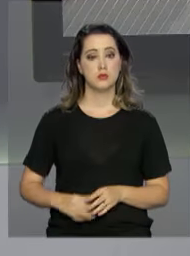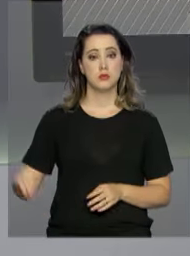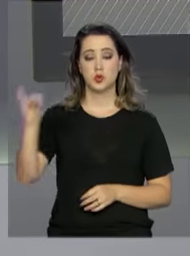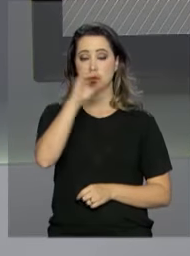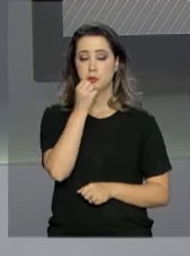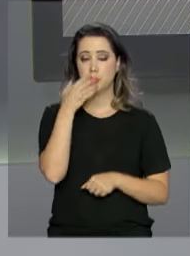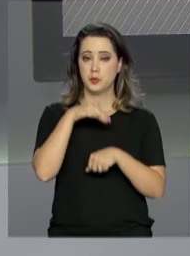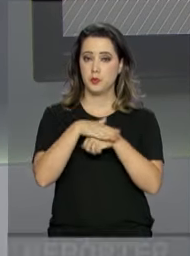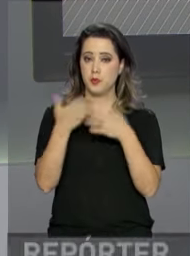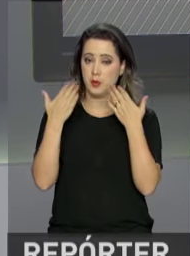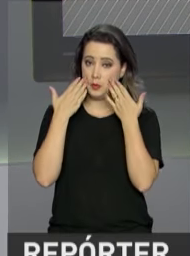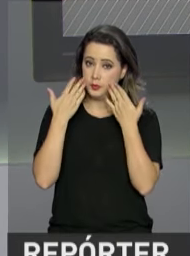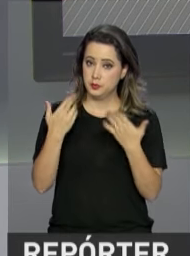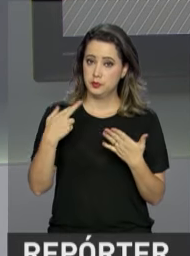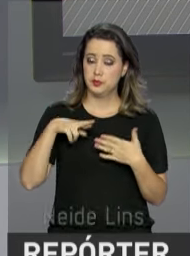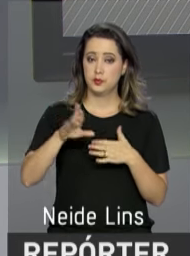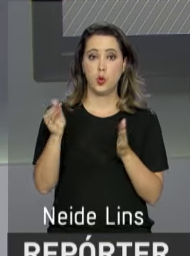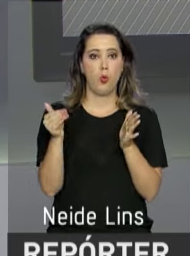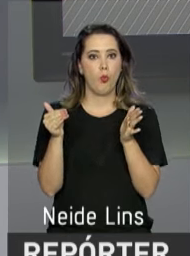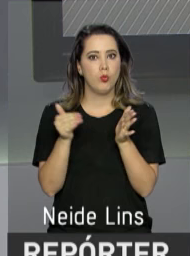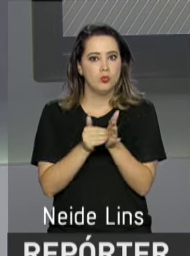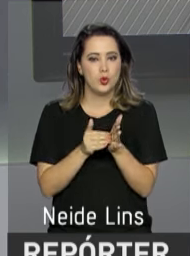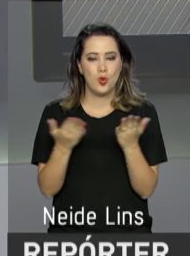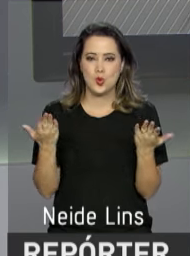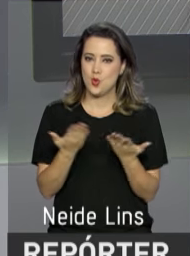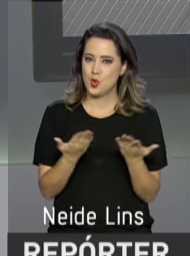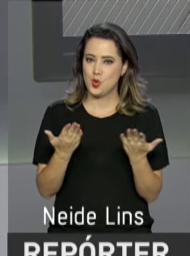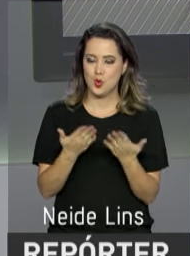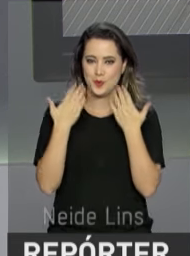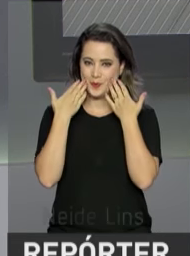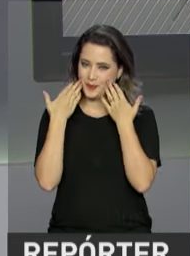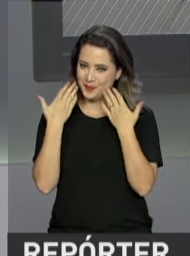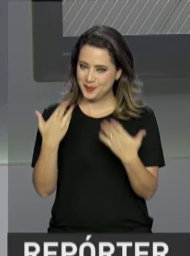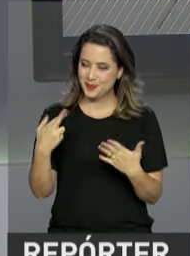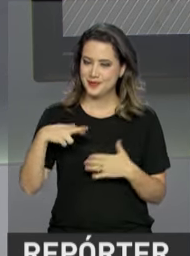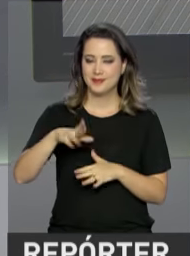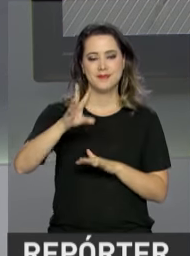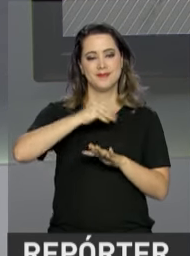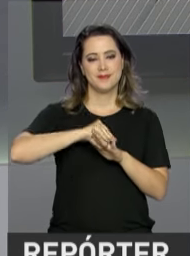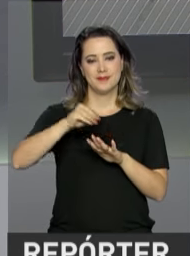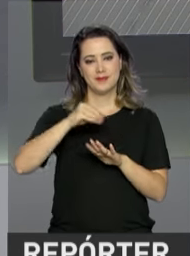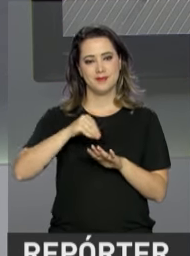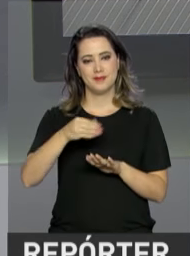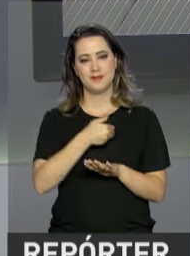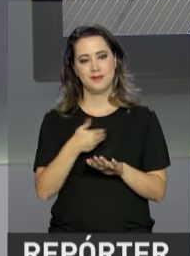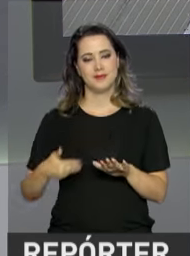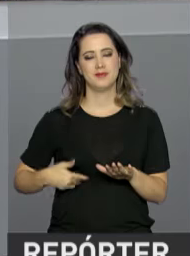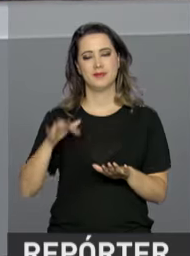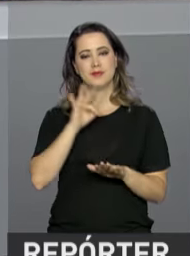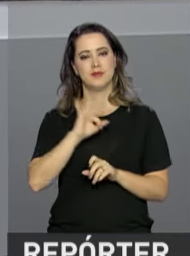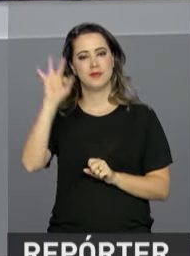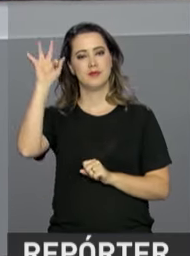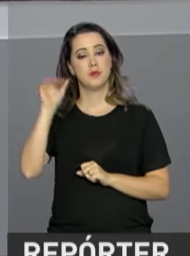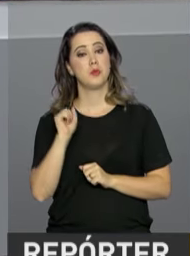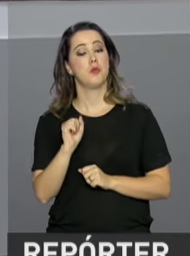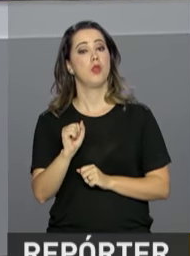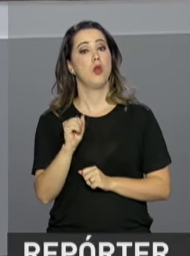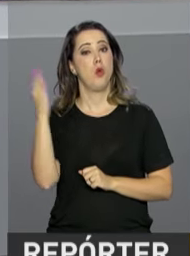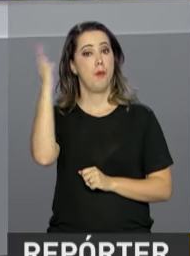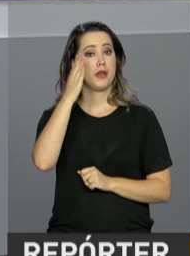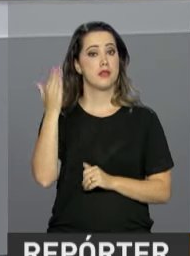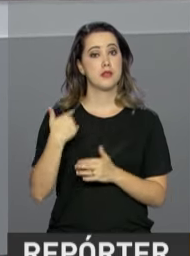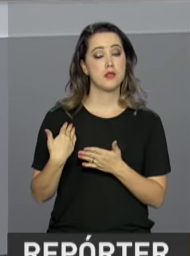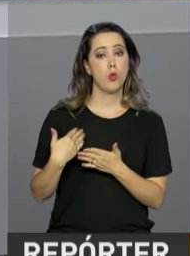Olá, boa noite. Estamos de volta com a última edição de hoje do Repórter NBR e as notícias do governo federal. O Brasil